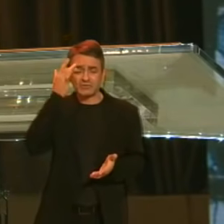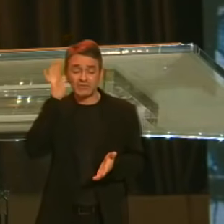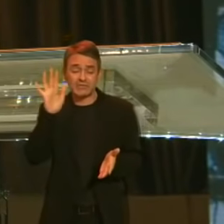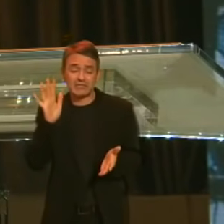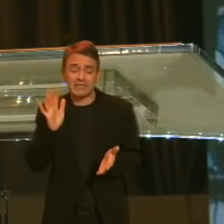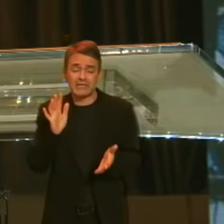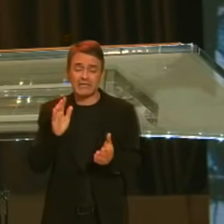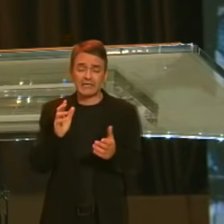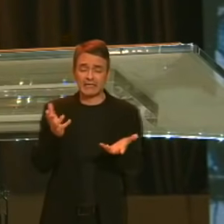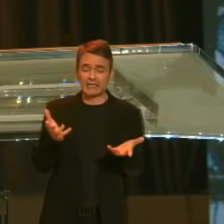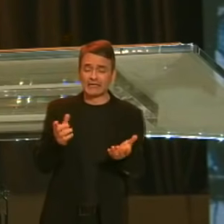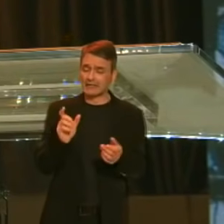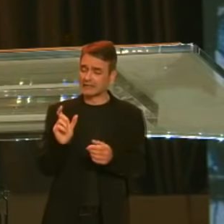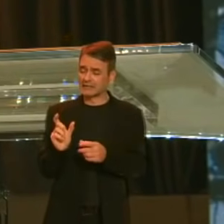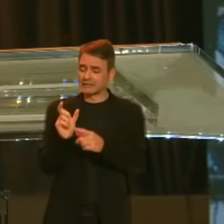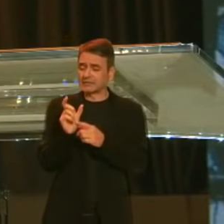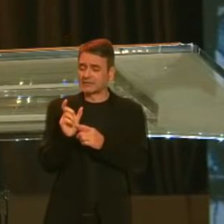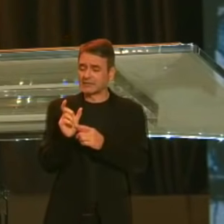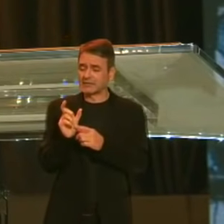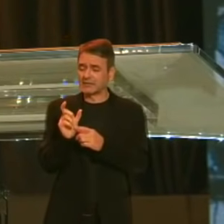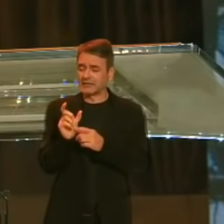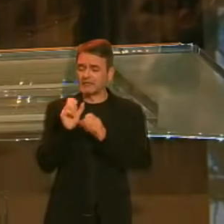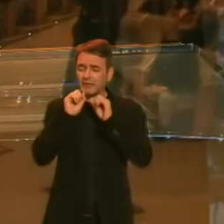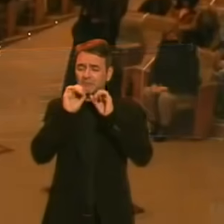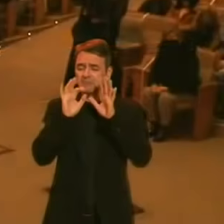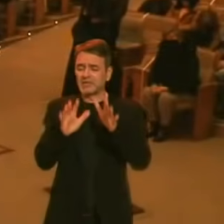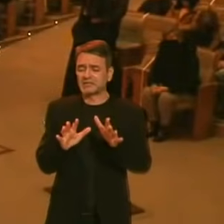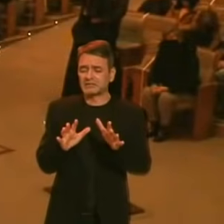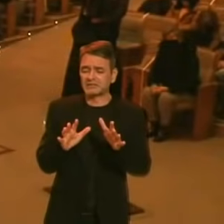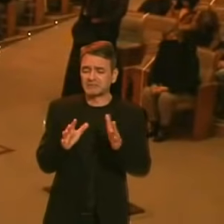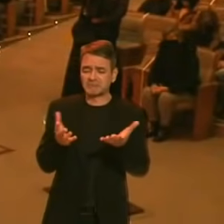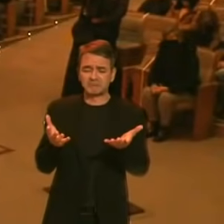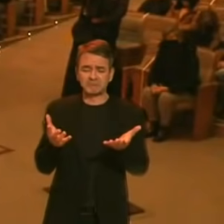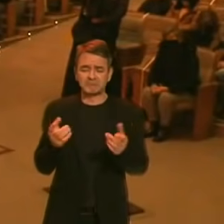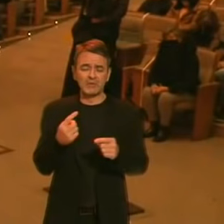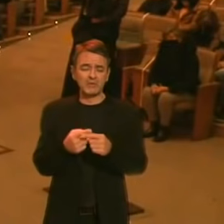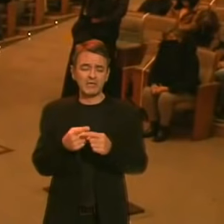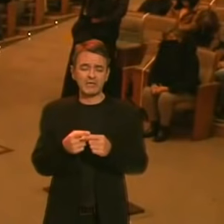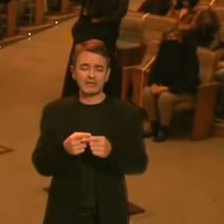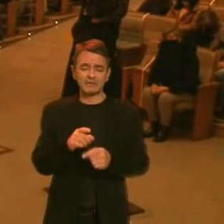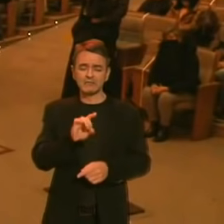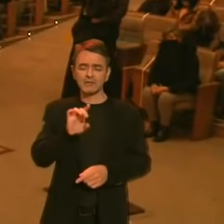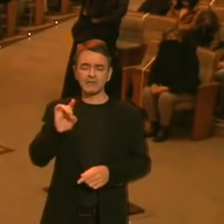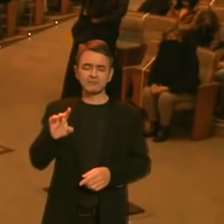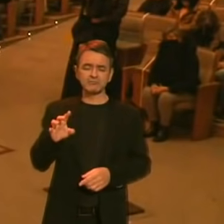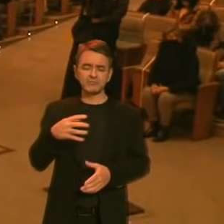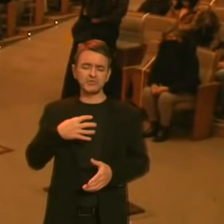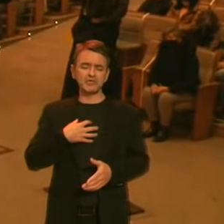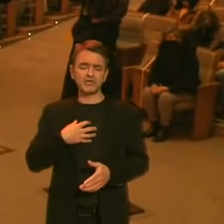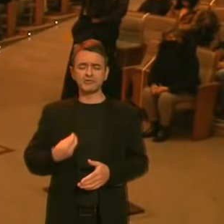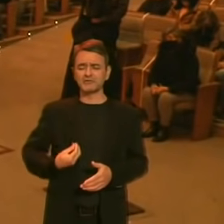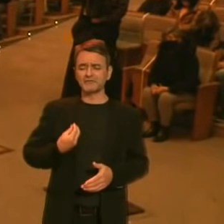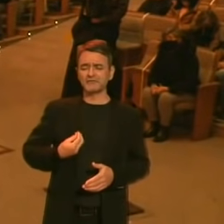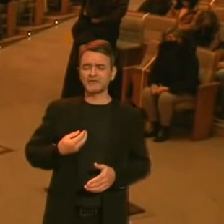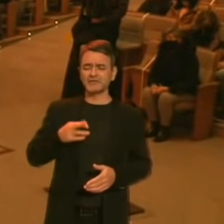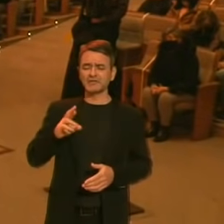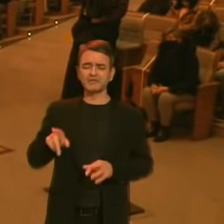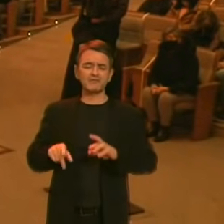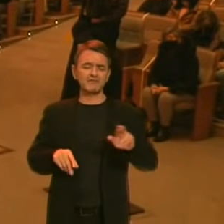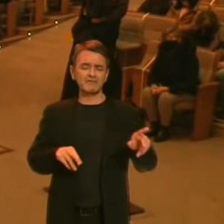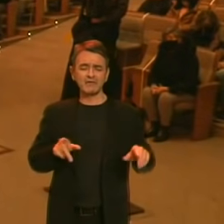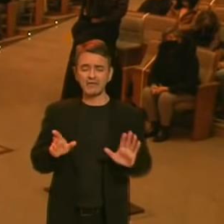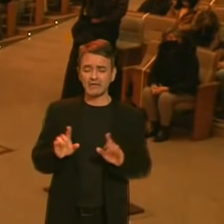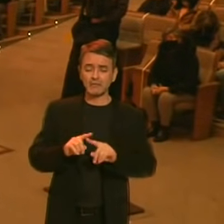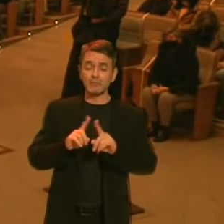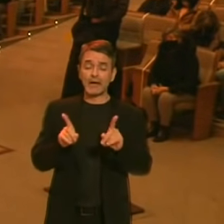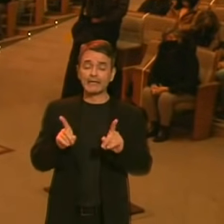essa palavra bênção, porque cada um tem um estilo de vida, um momento diferente. Mas, Senhor, que essa bênção